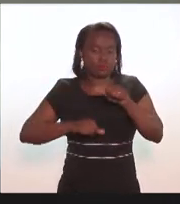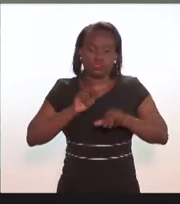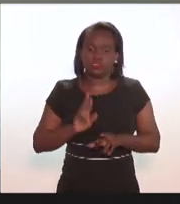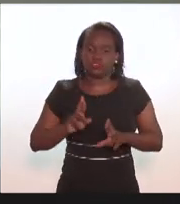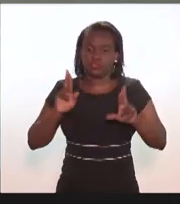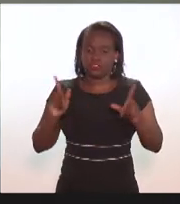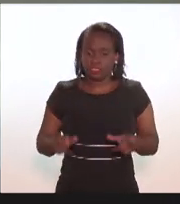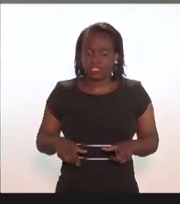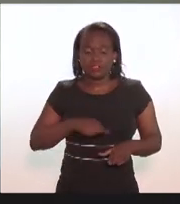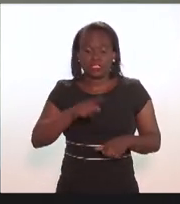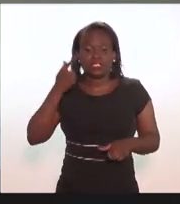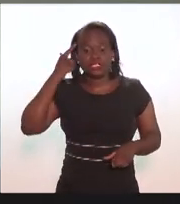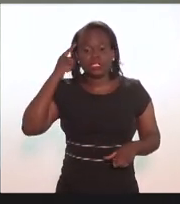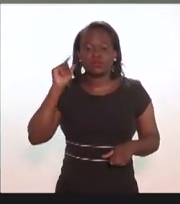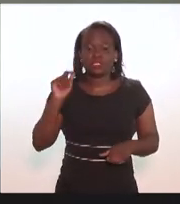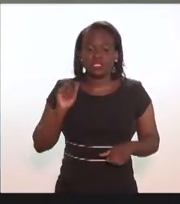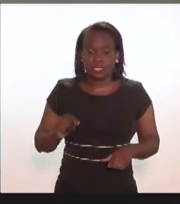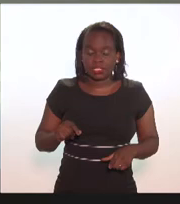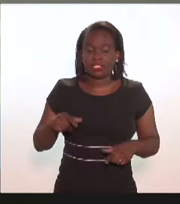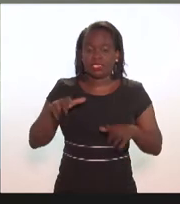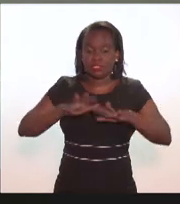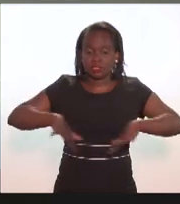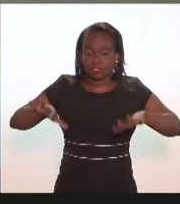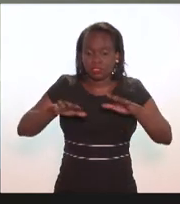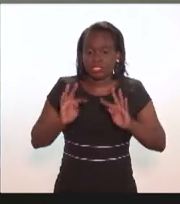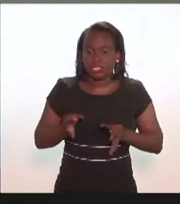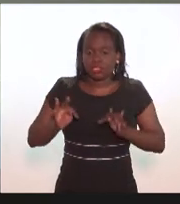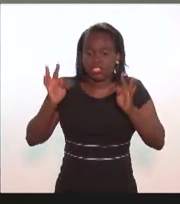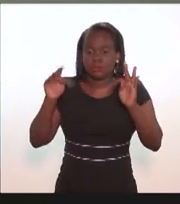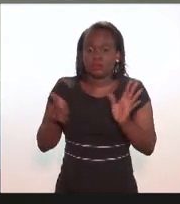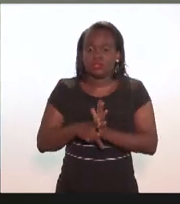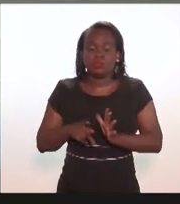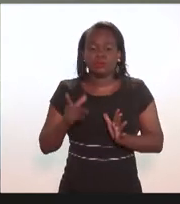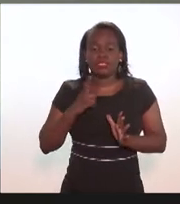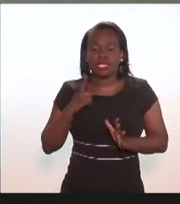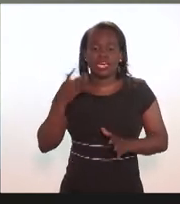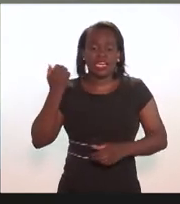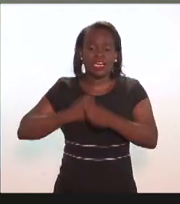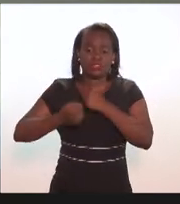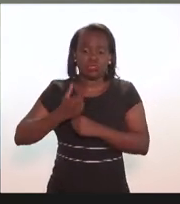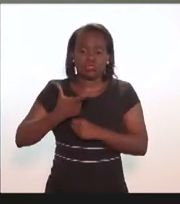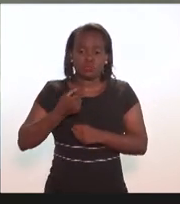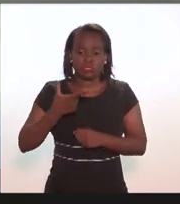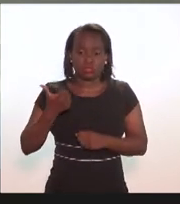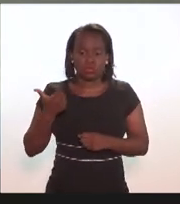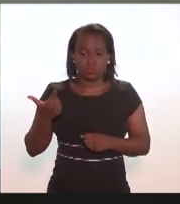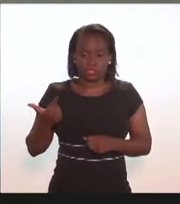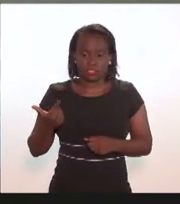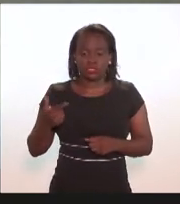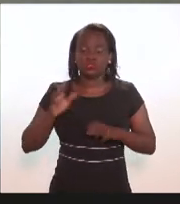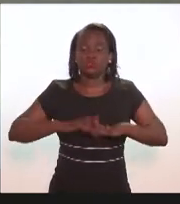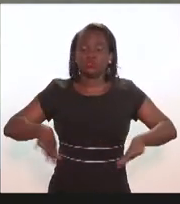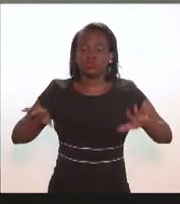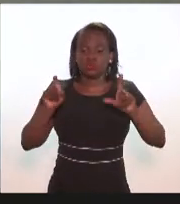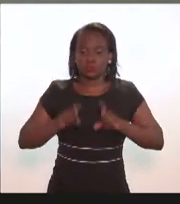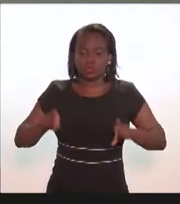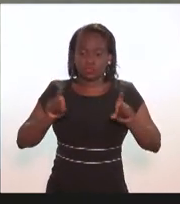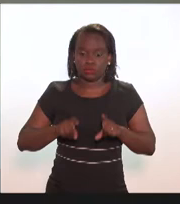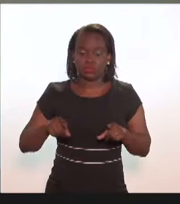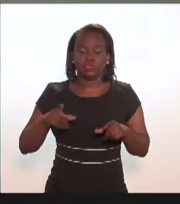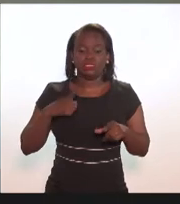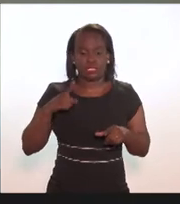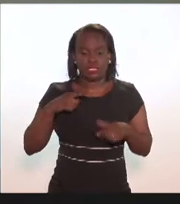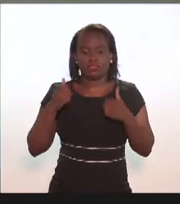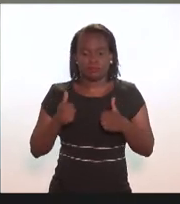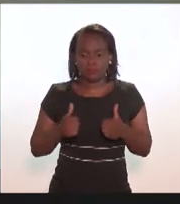os senhores terem uma ideia, o Parque Tecnológico da Fazenda era datado de 2012, todas as máquinas que todos os servidores